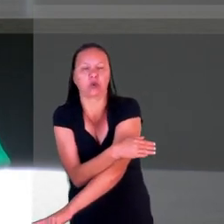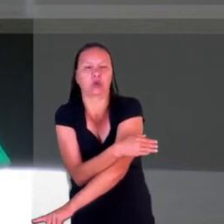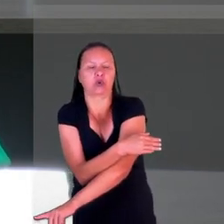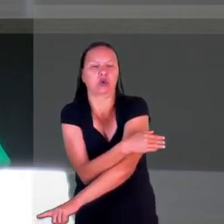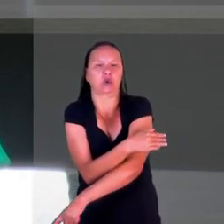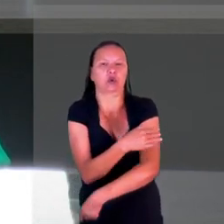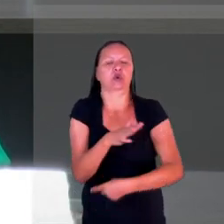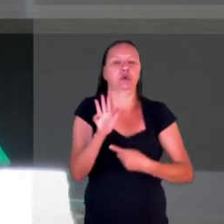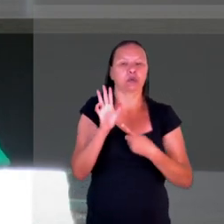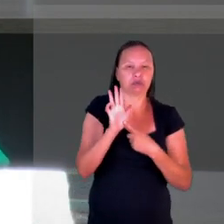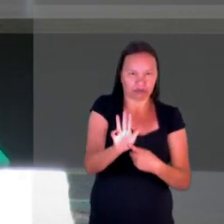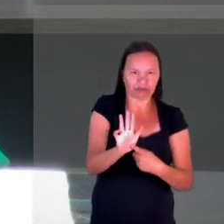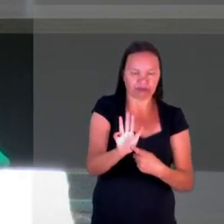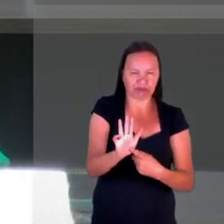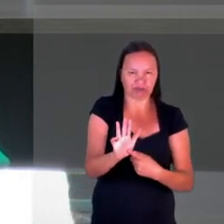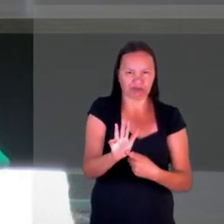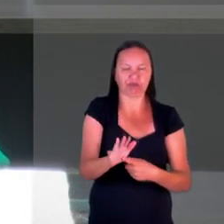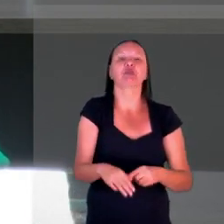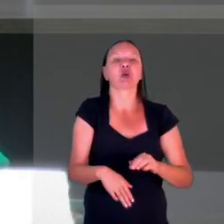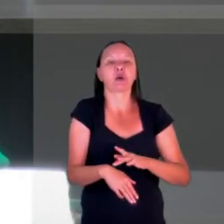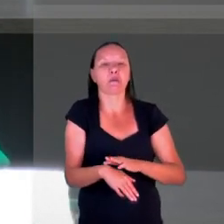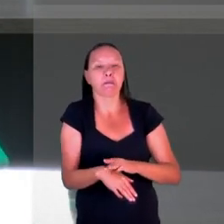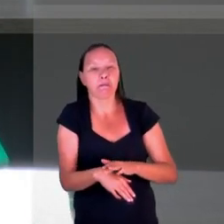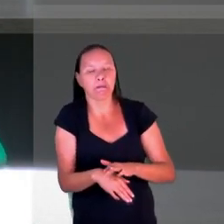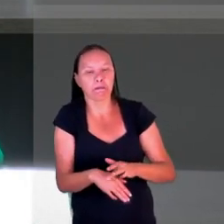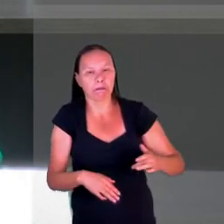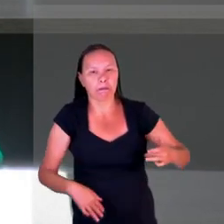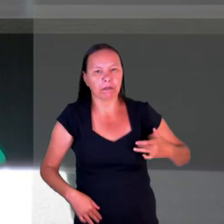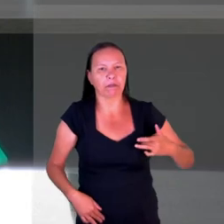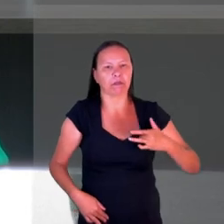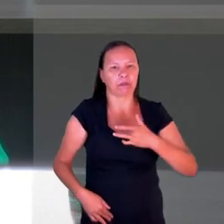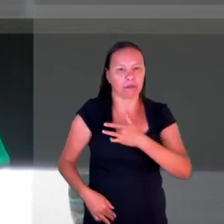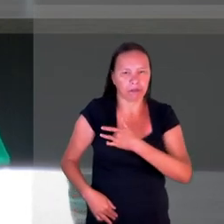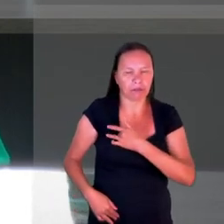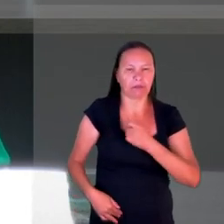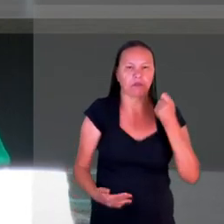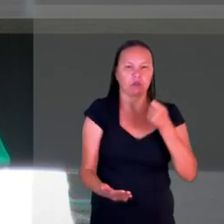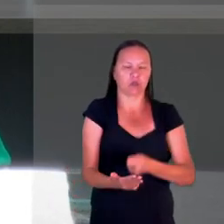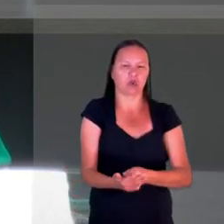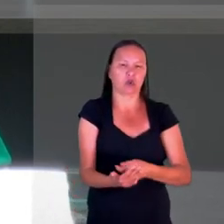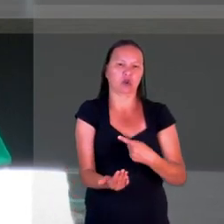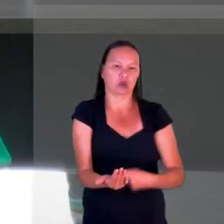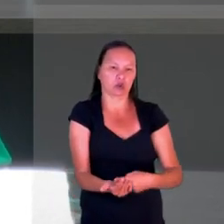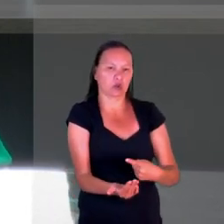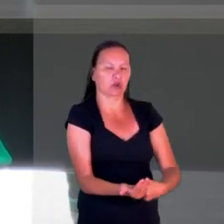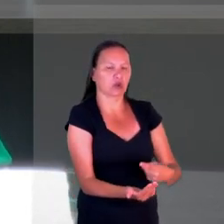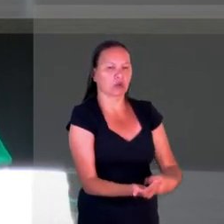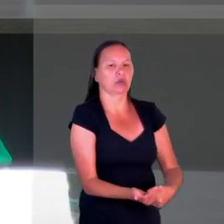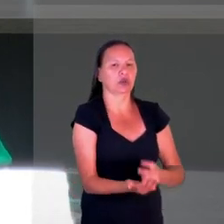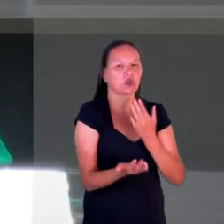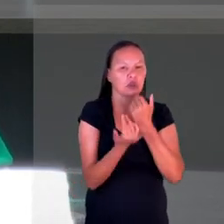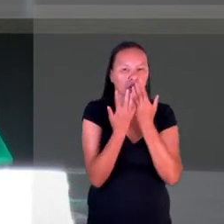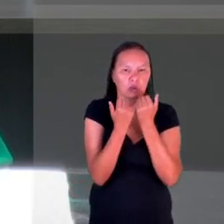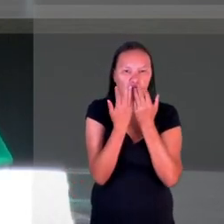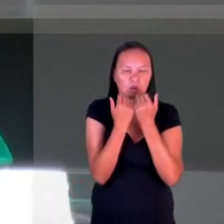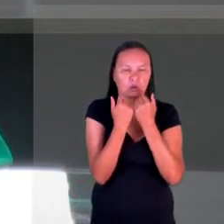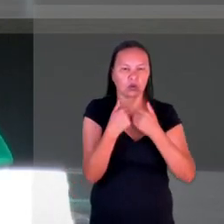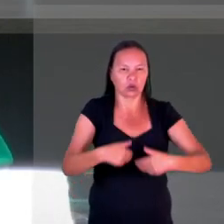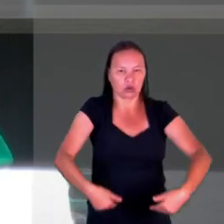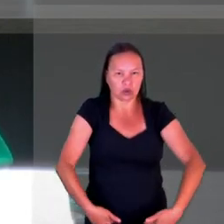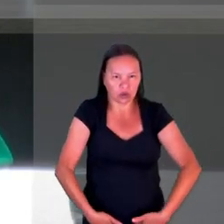que esses alimentos são danosas à saúde ela existe né ela existe pela doutrina médica pela